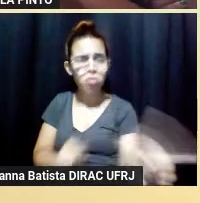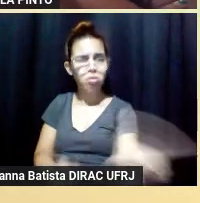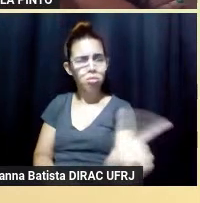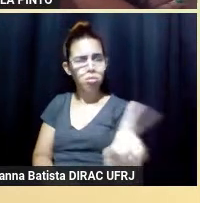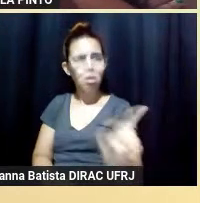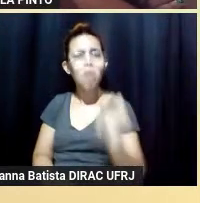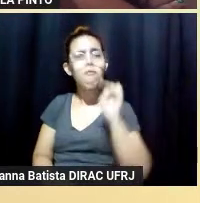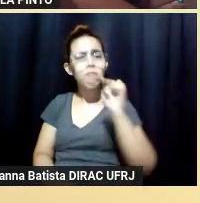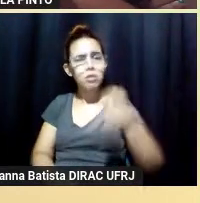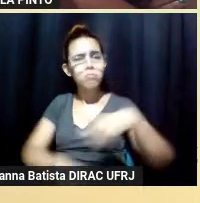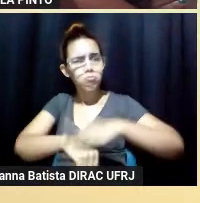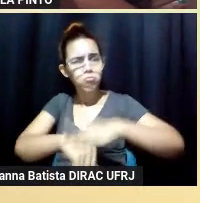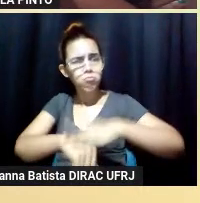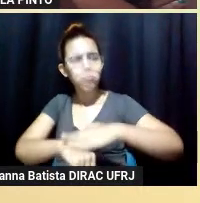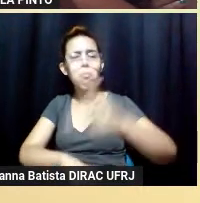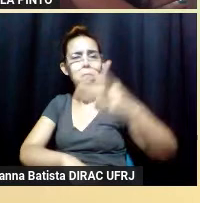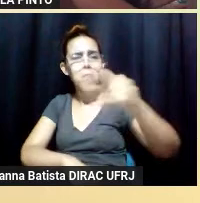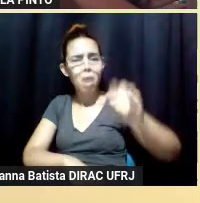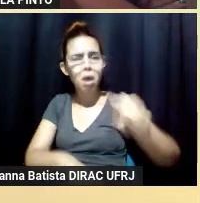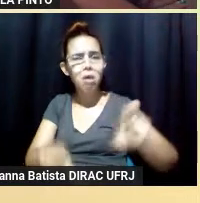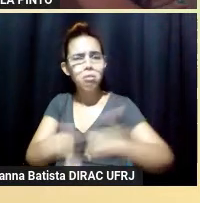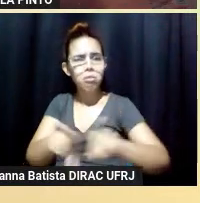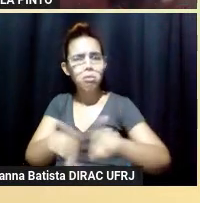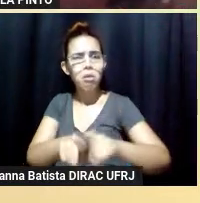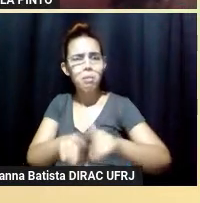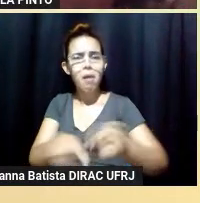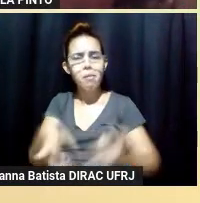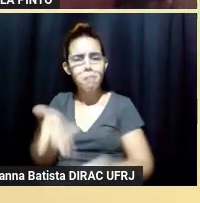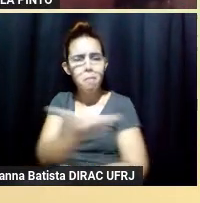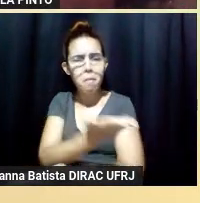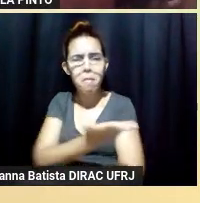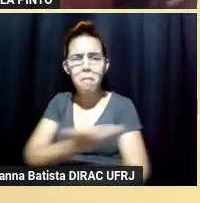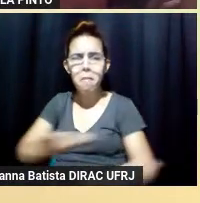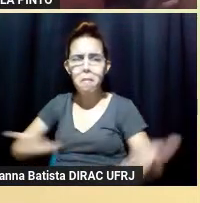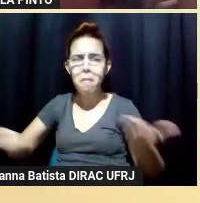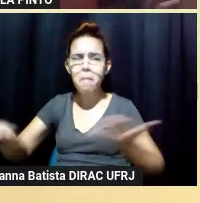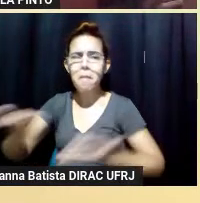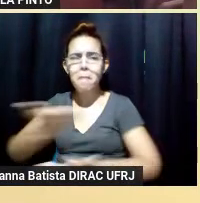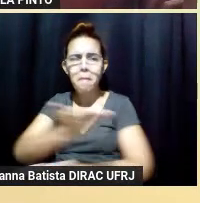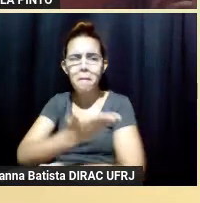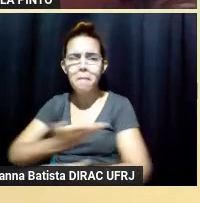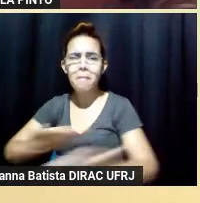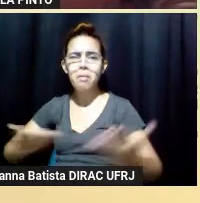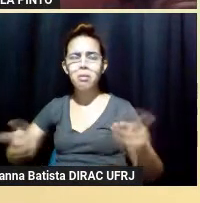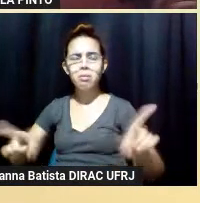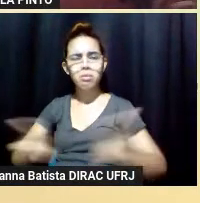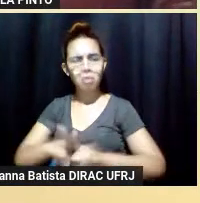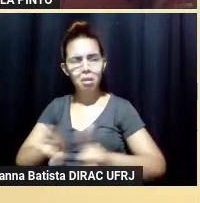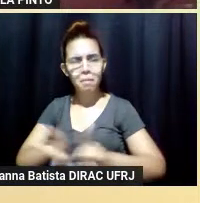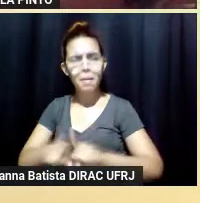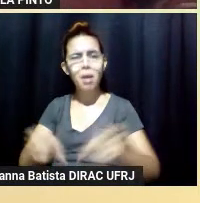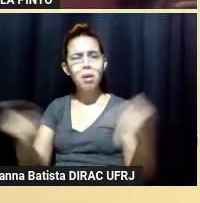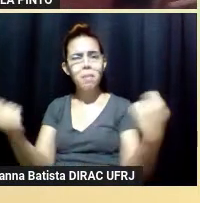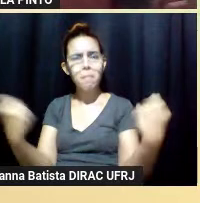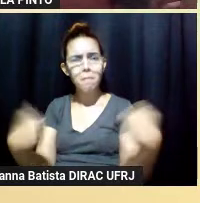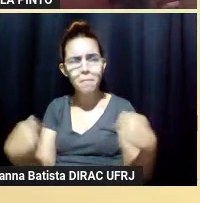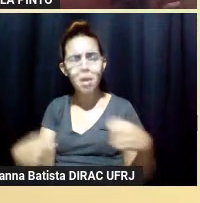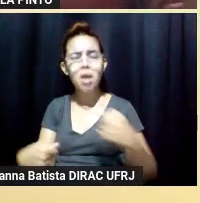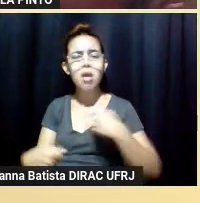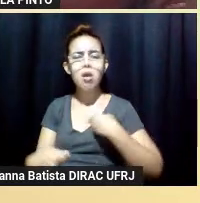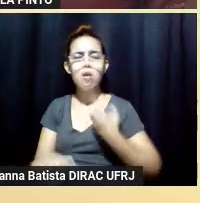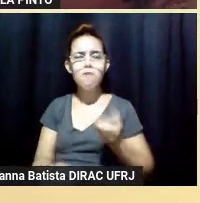filhas, né? Então, eu viajava e era muito interessante quando eu estava assim, Montes Claros,